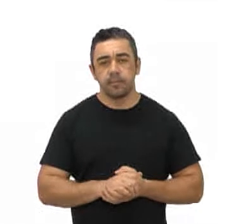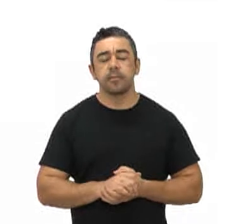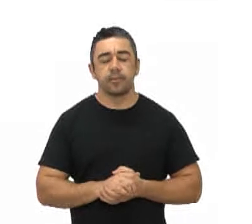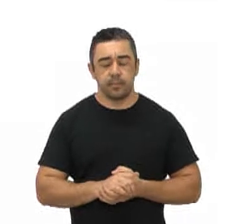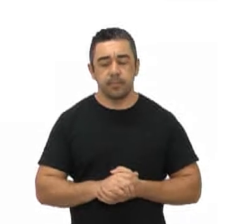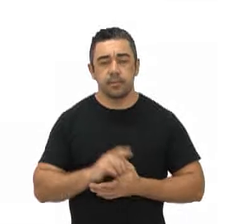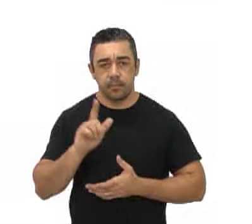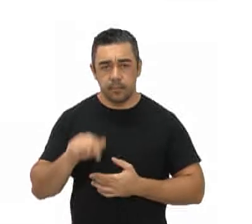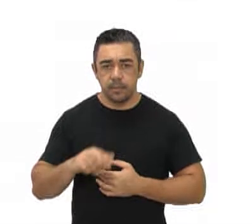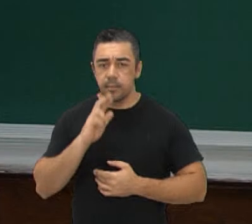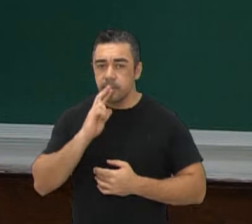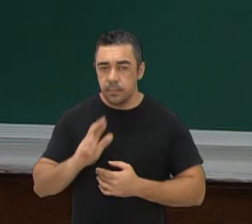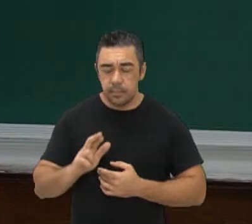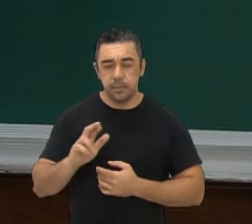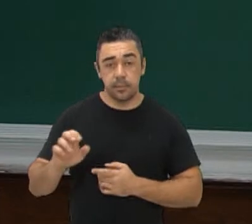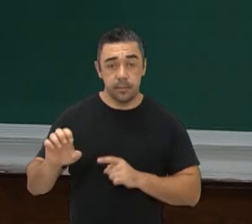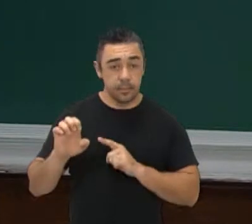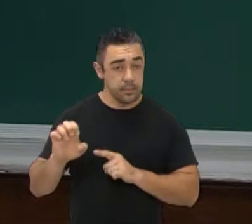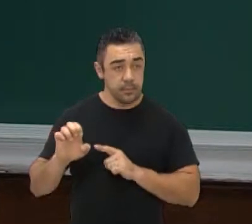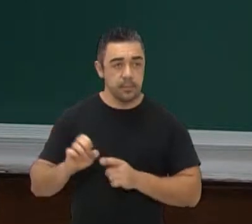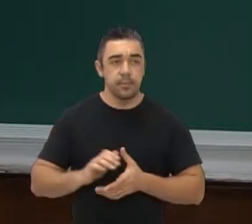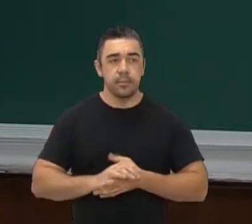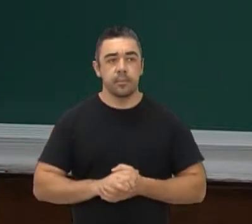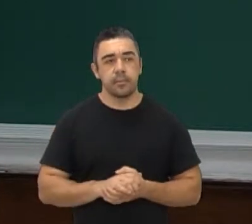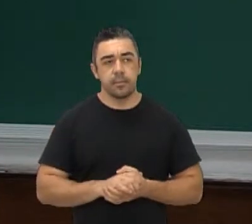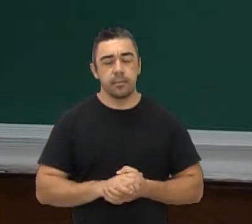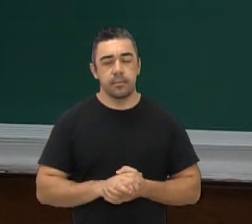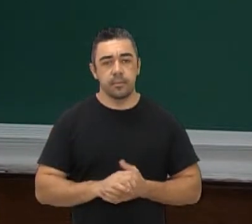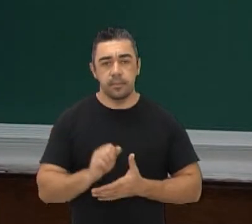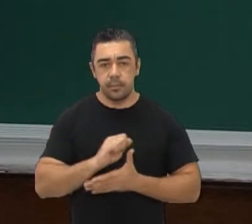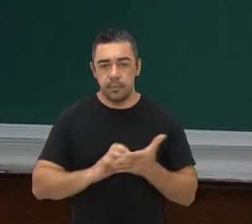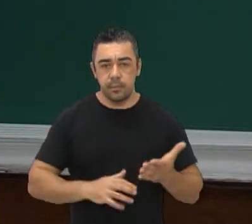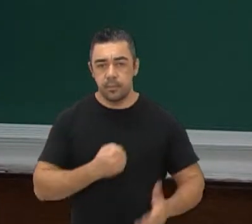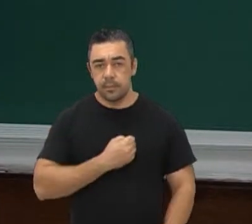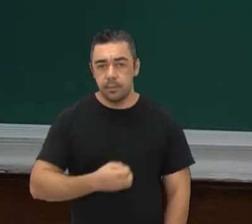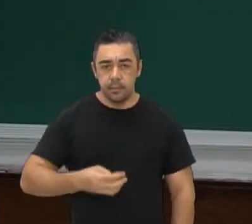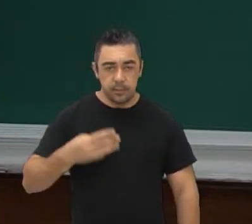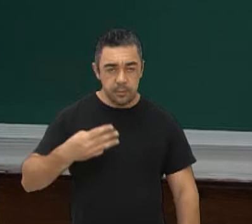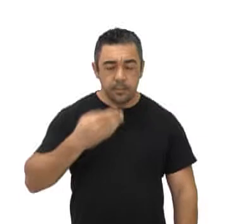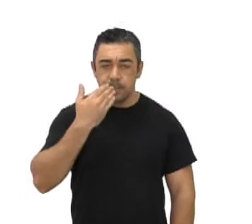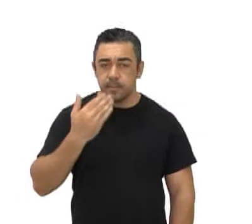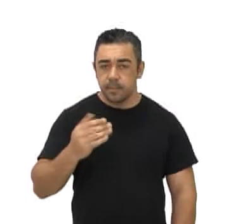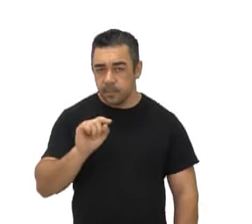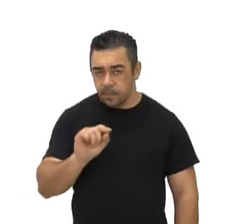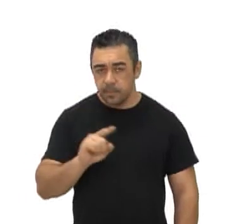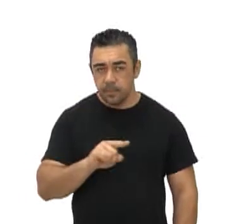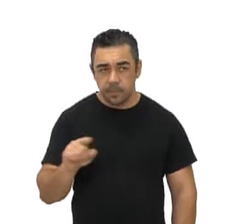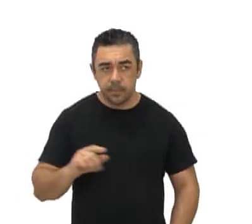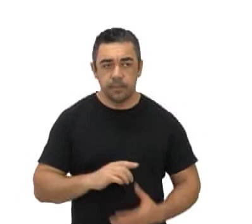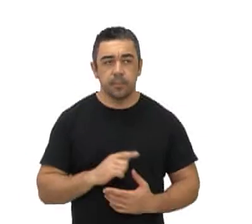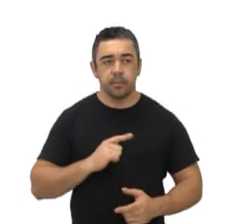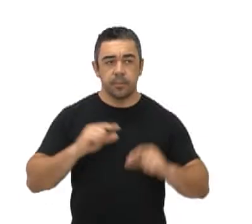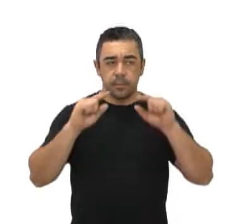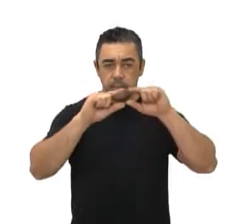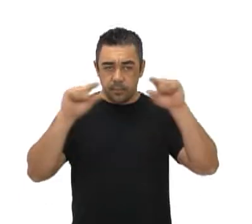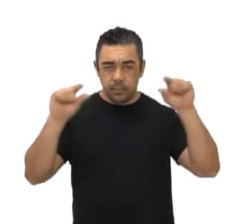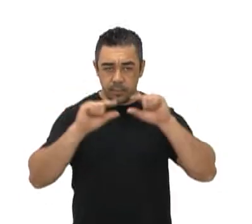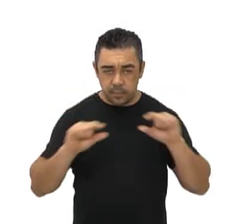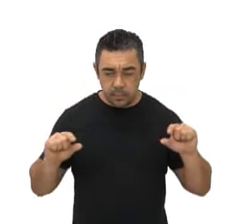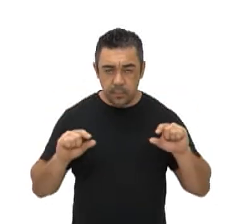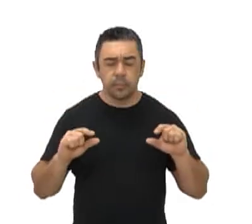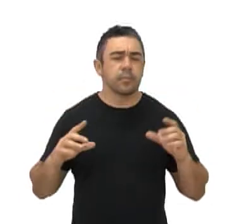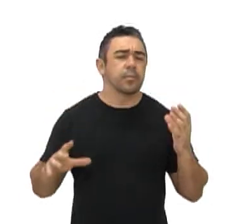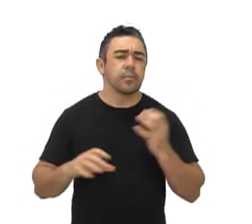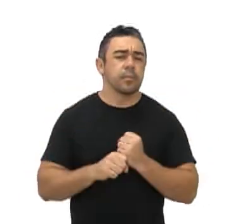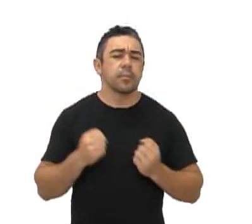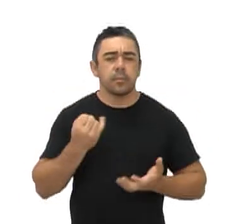e a resposta é letra E. Agora, a atividade 3, ele pede o seguinte. Dadas as semi-reações, calcule o